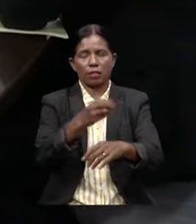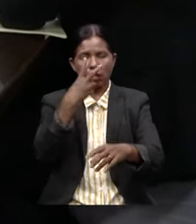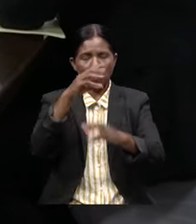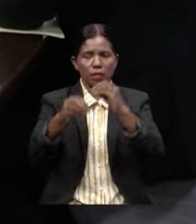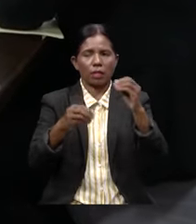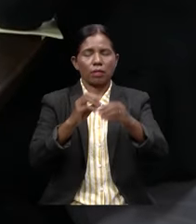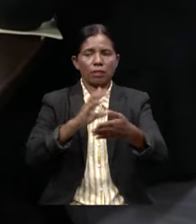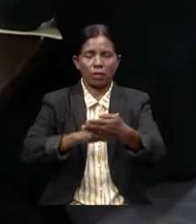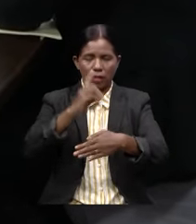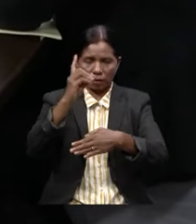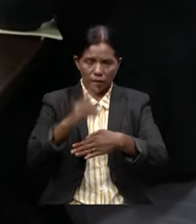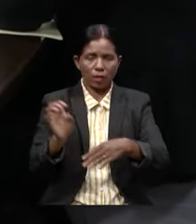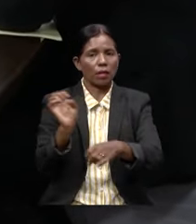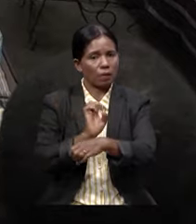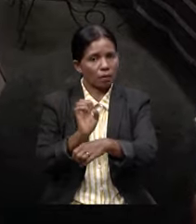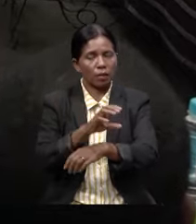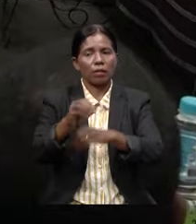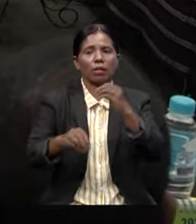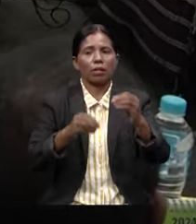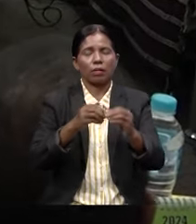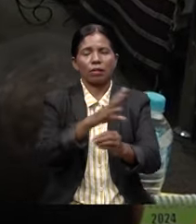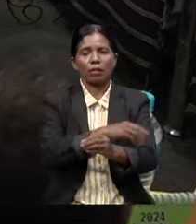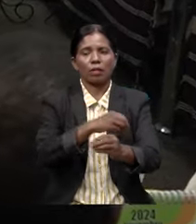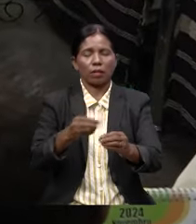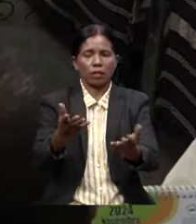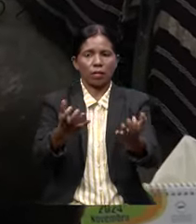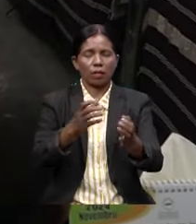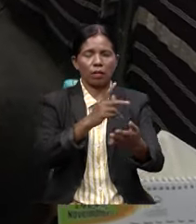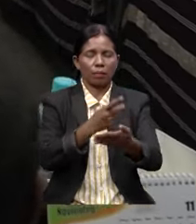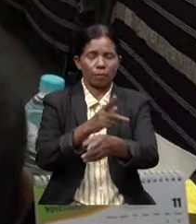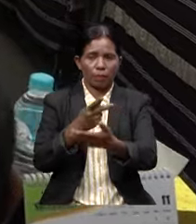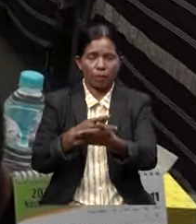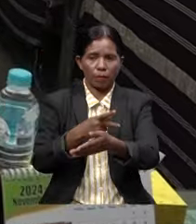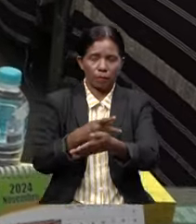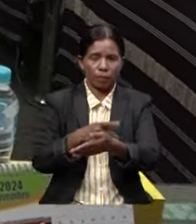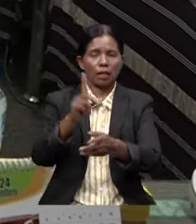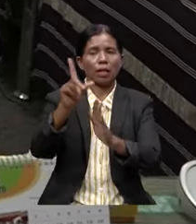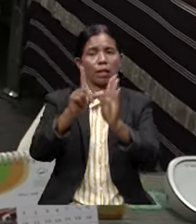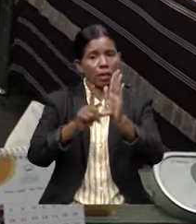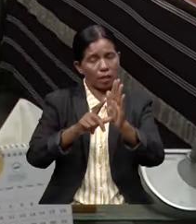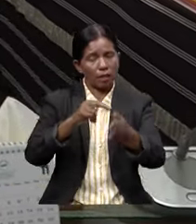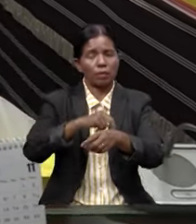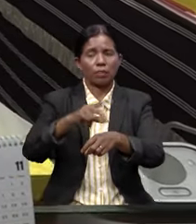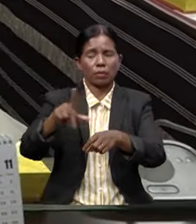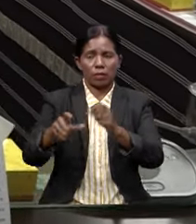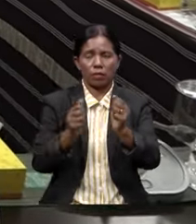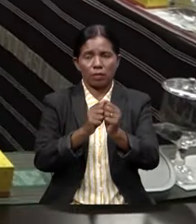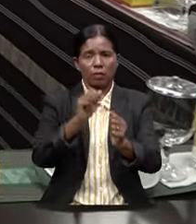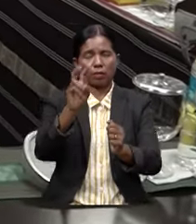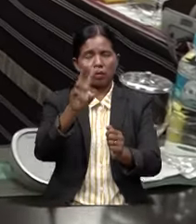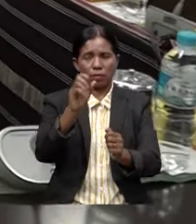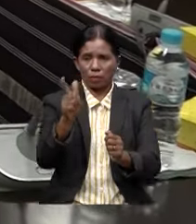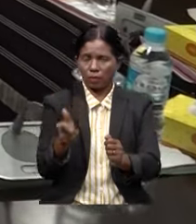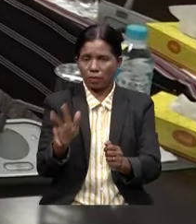assunto desenvolvimento na economia com a apreciação inicial da proposta lei número 6 orçamento geral do estado